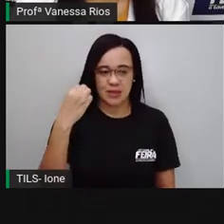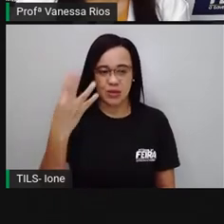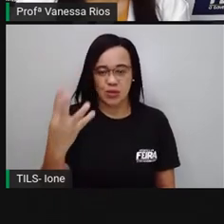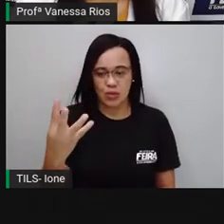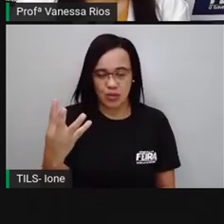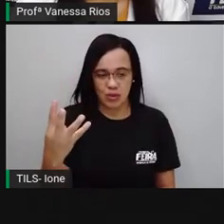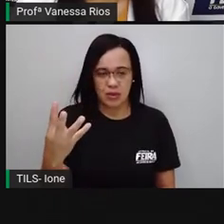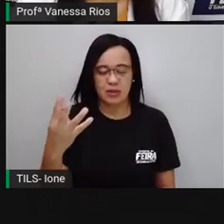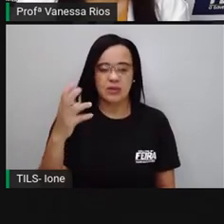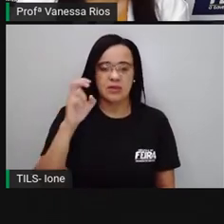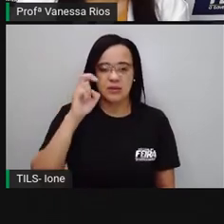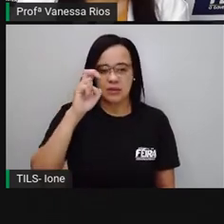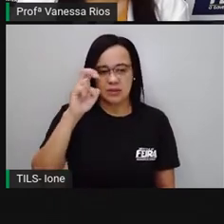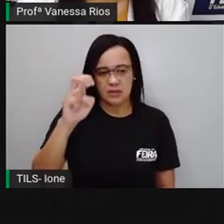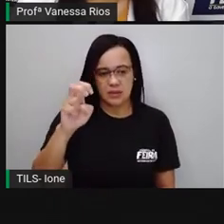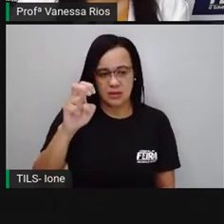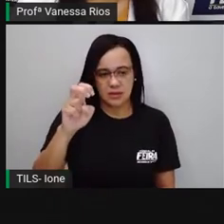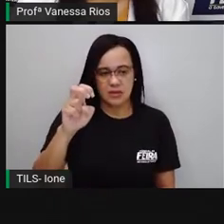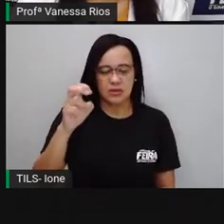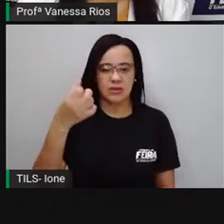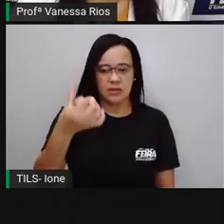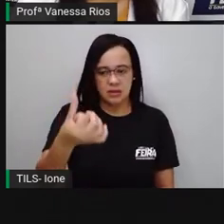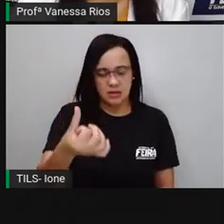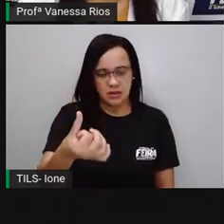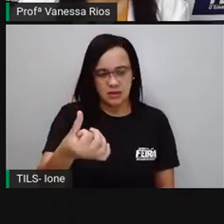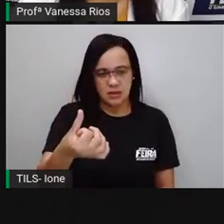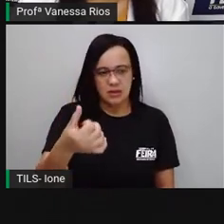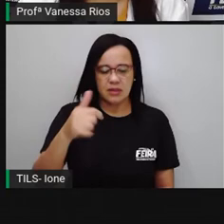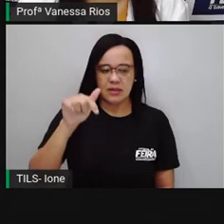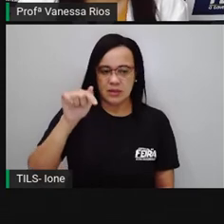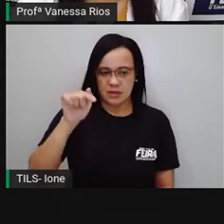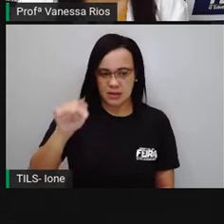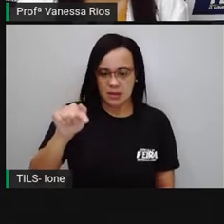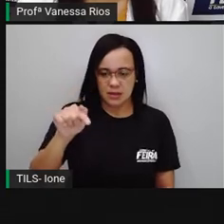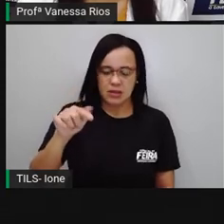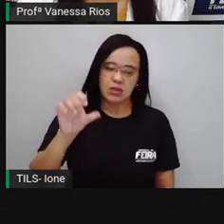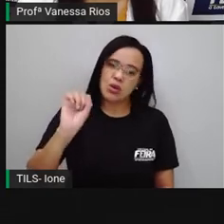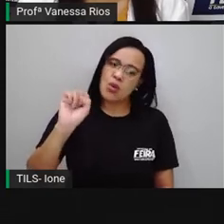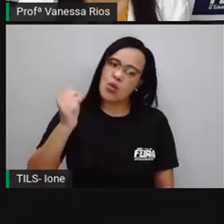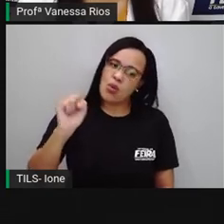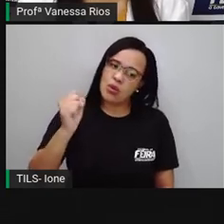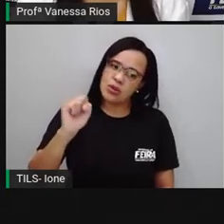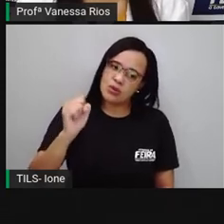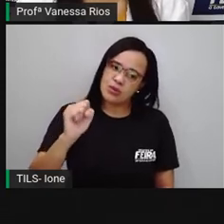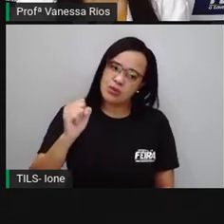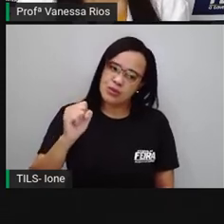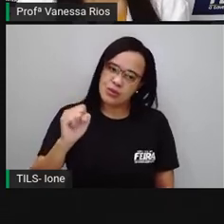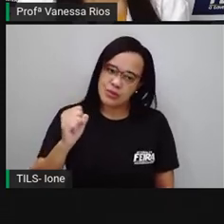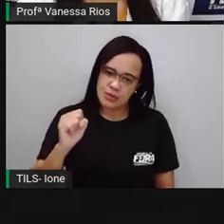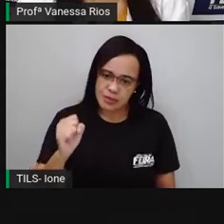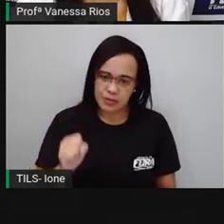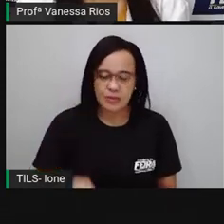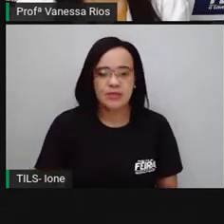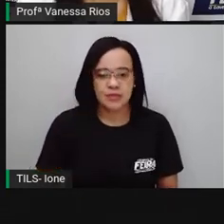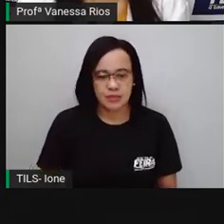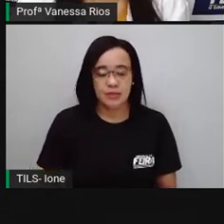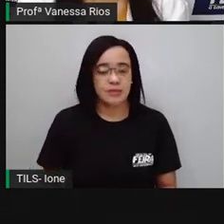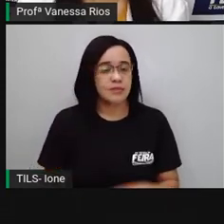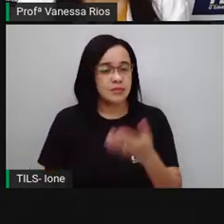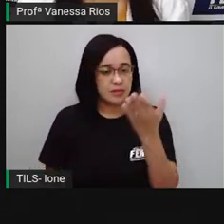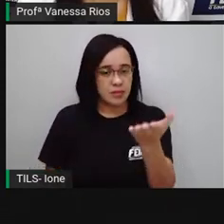1, 2, 3, 4, 5, 6, 7, 8. Google aqui, né?